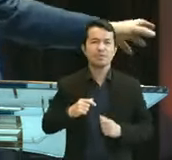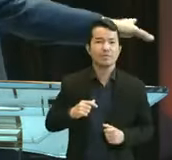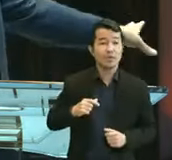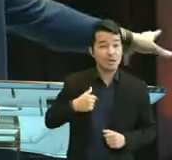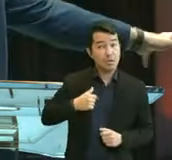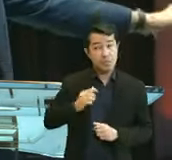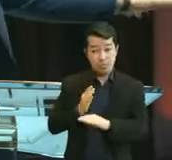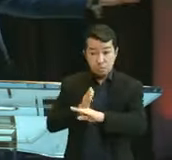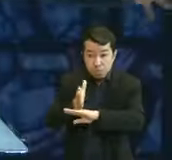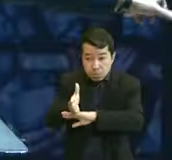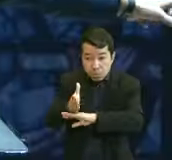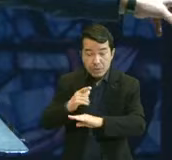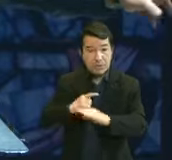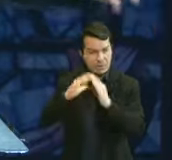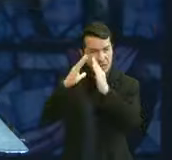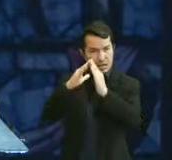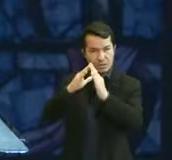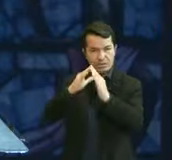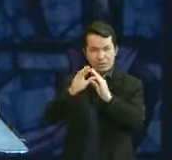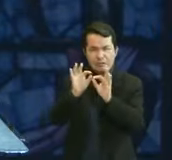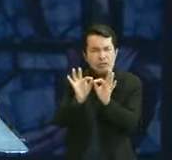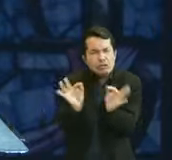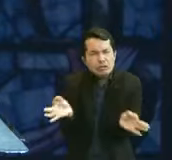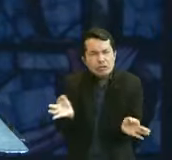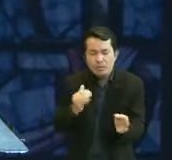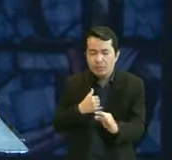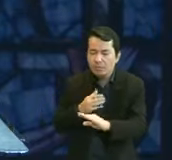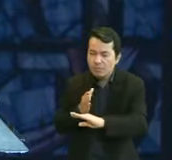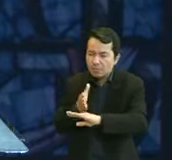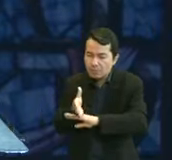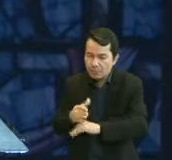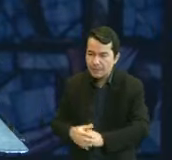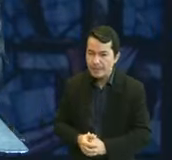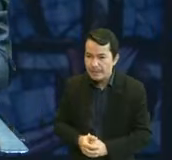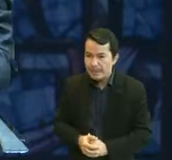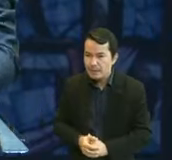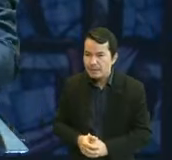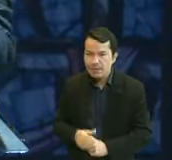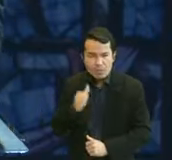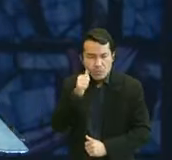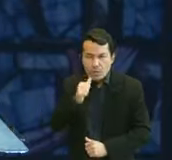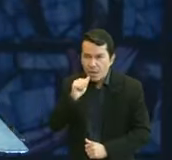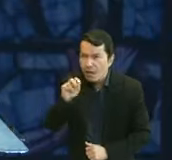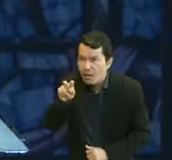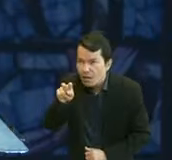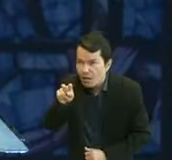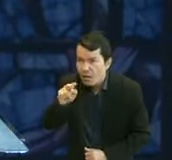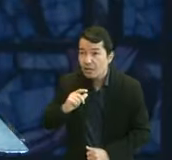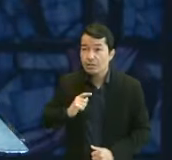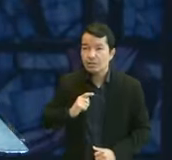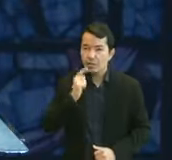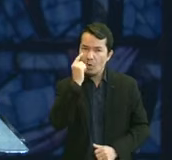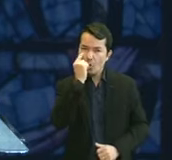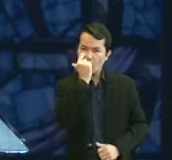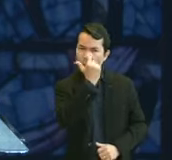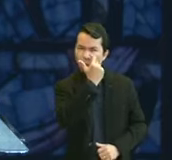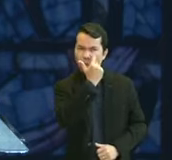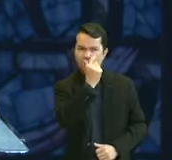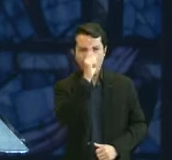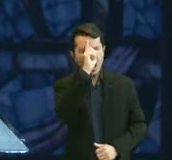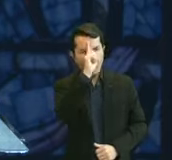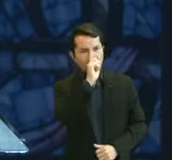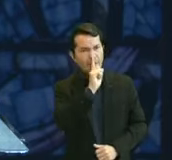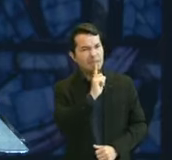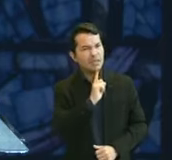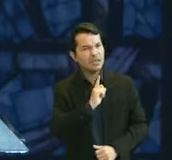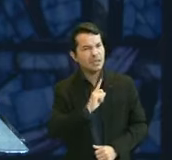malária. A criançada toda, aquele monte de filho correndo naquela casa com